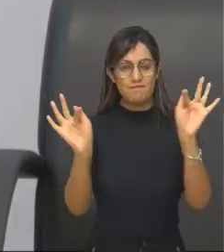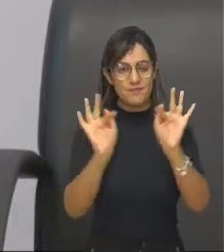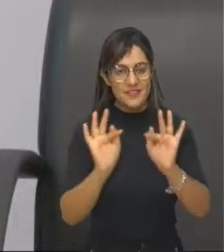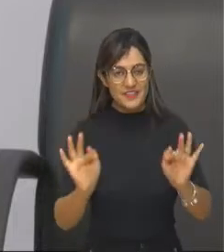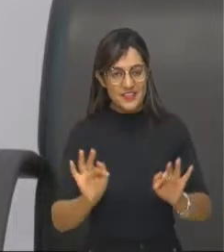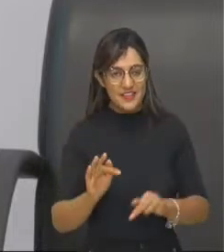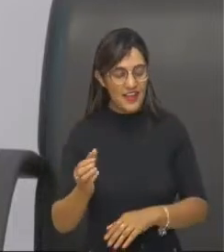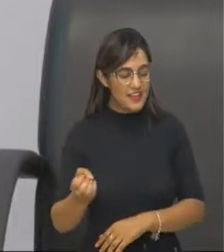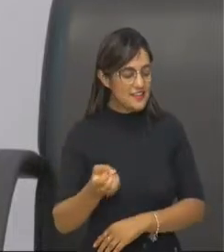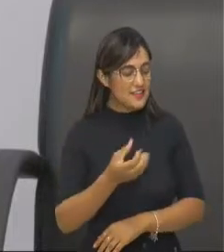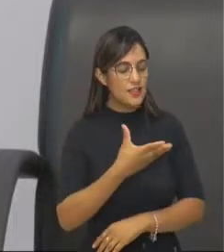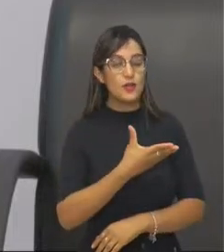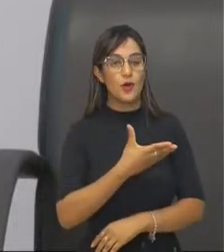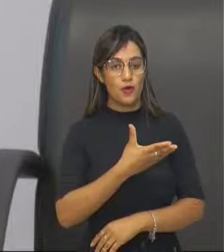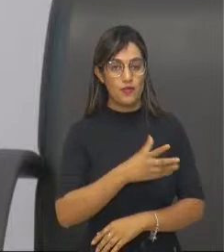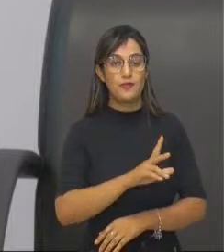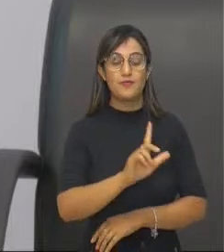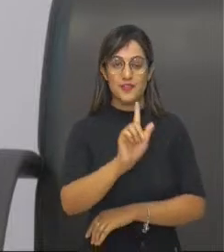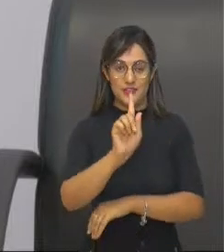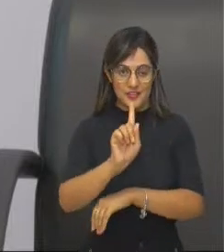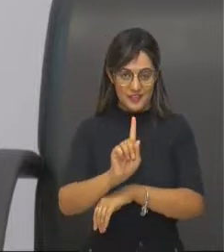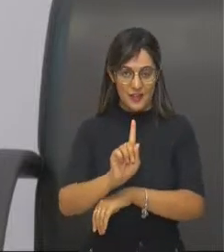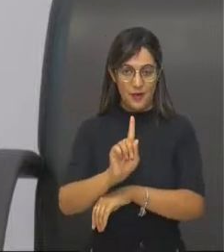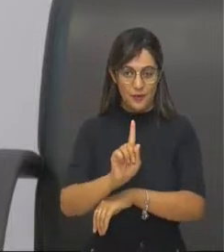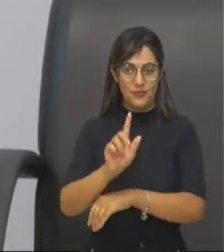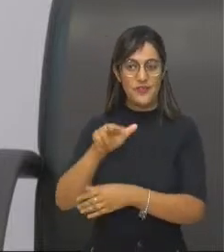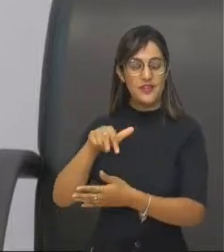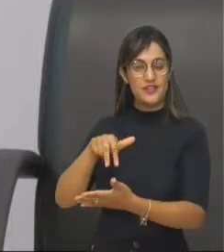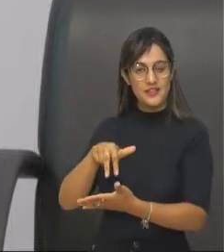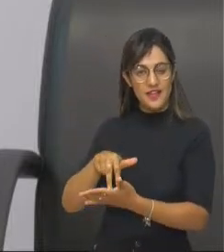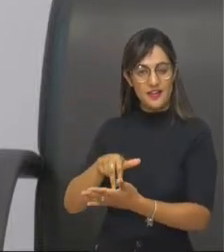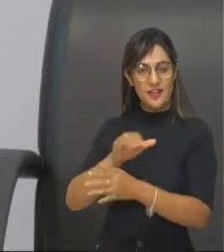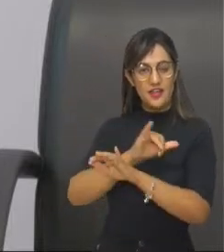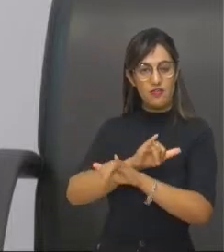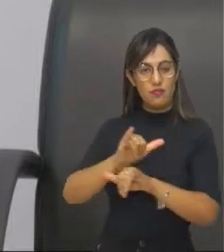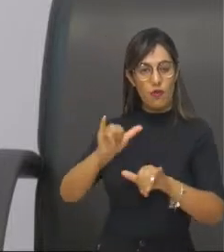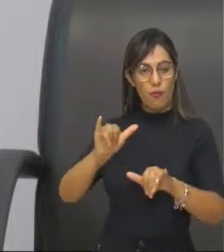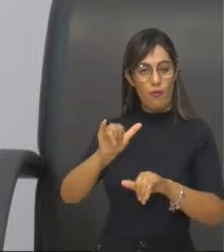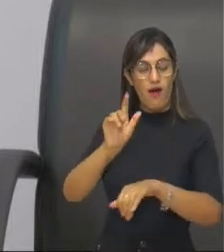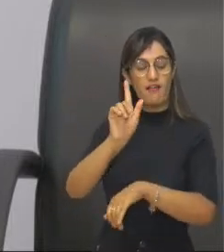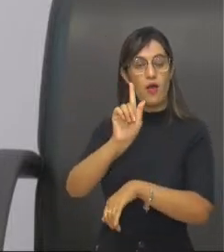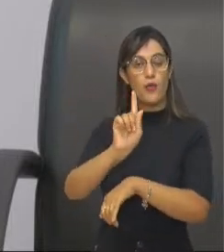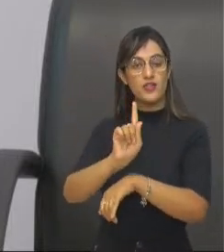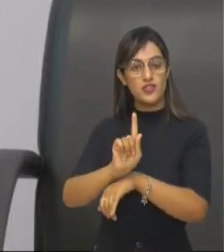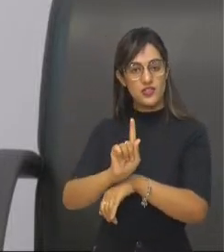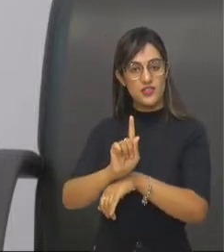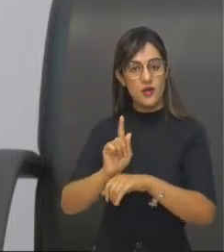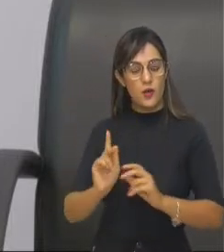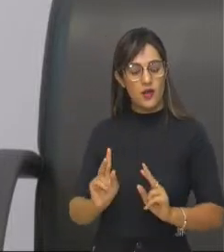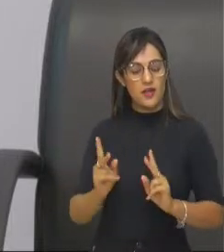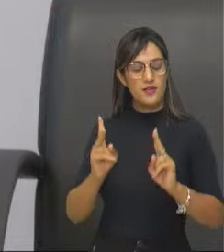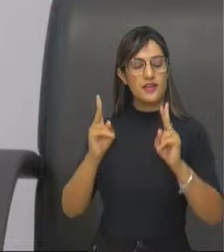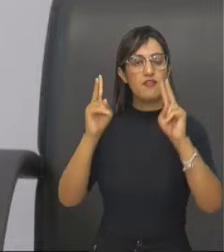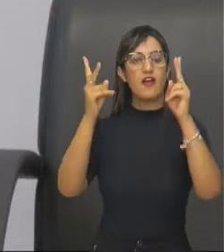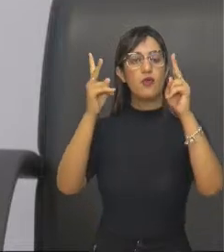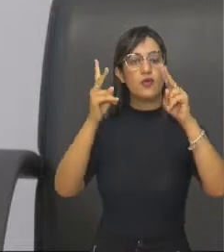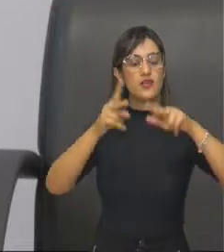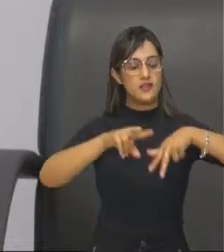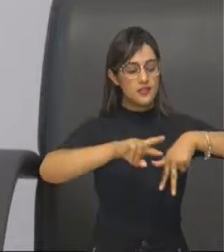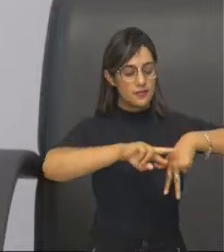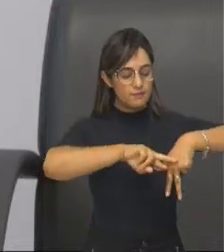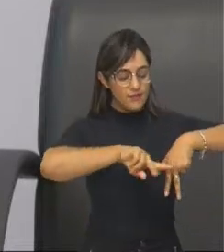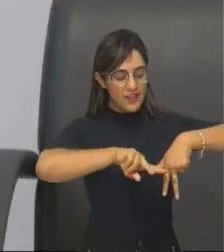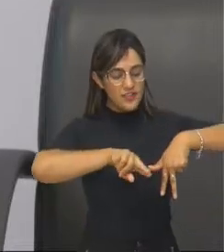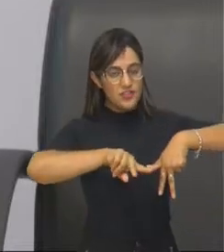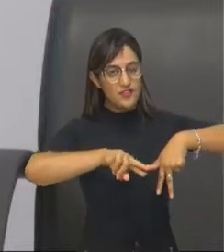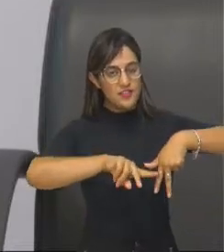gestão que está aqui, dizer que é uma gestão que valoriza a diversidade. Então, eu